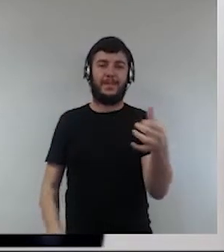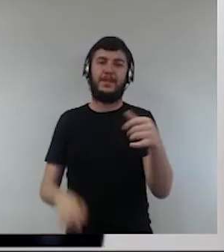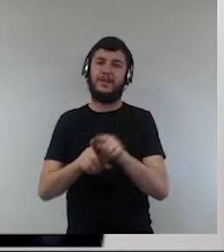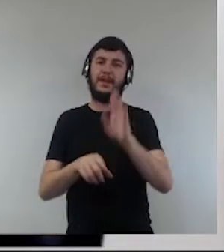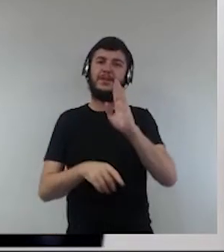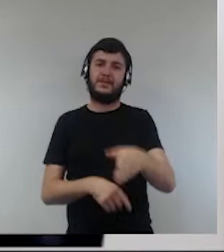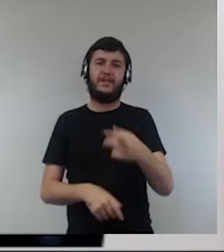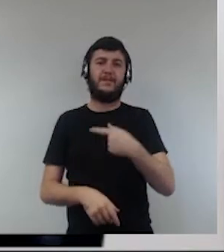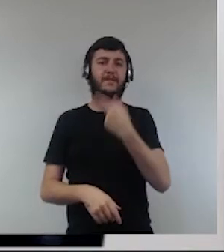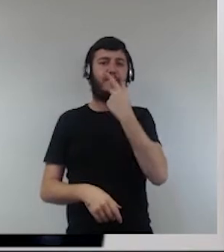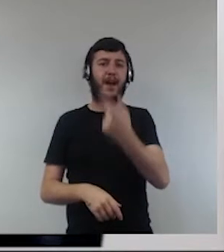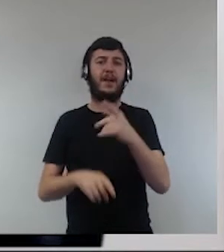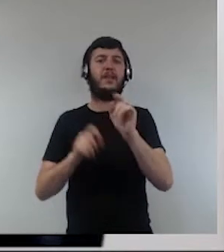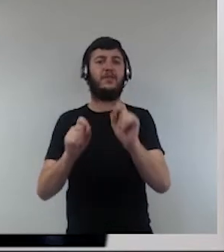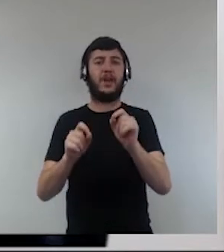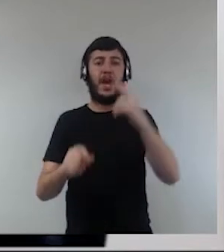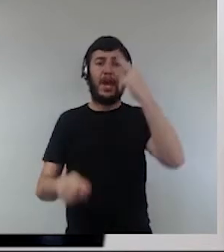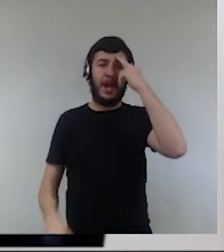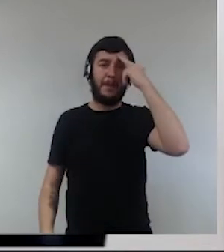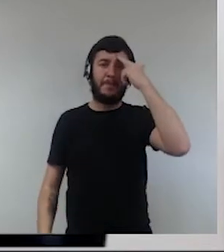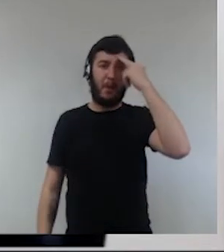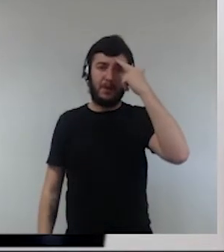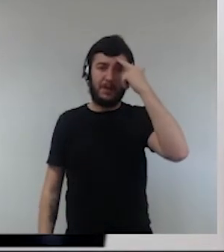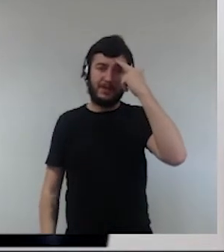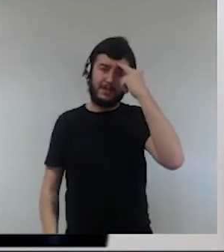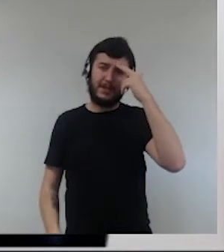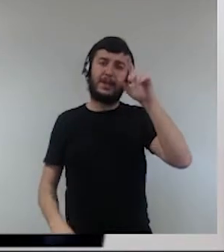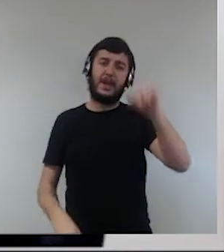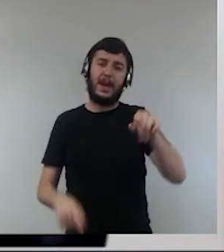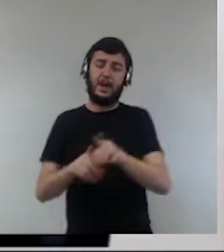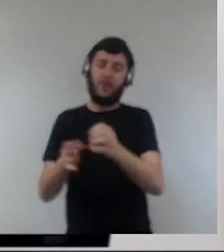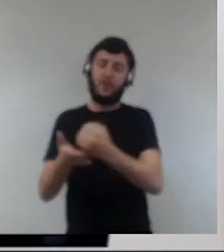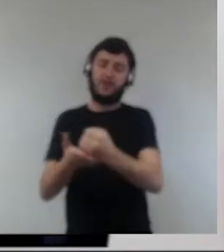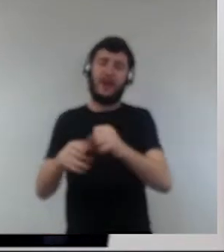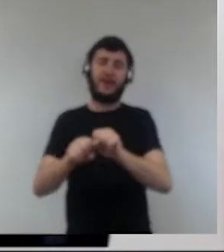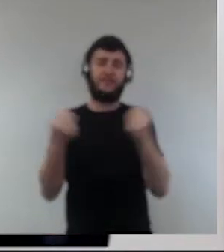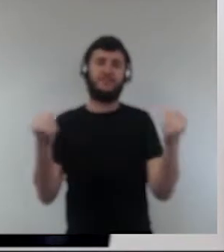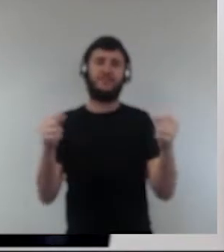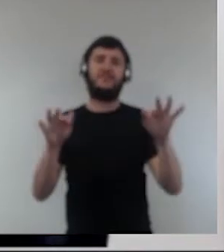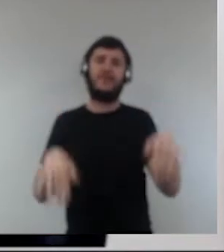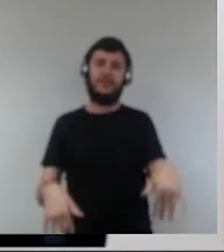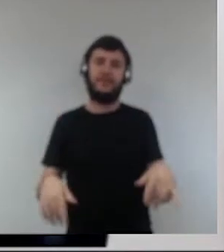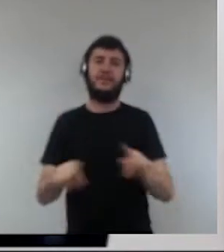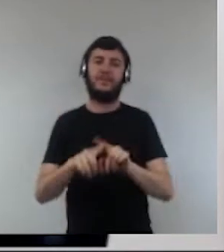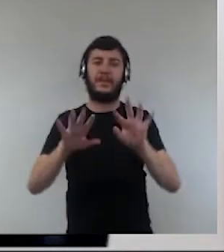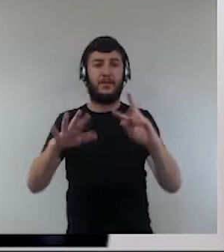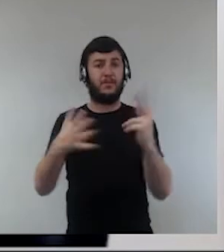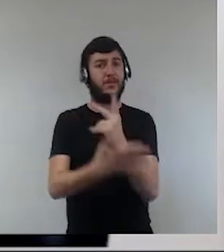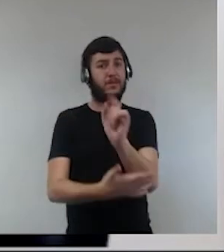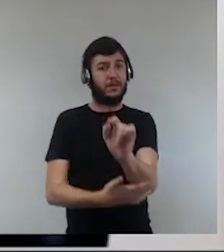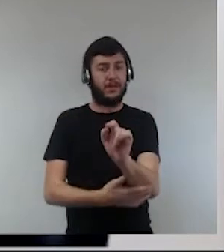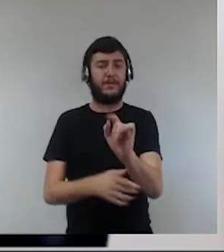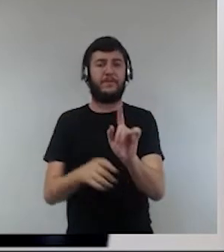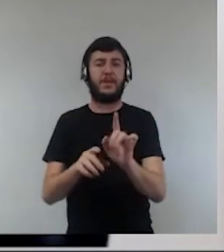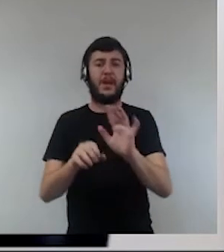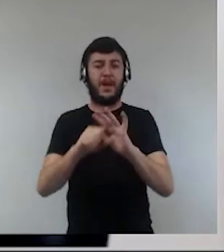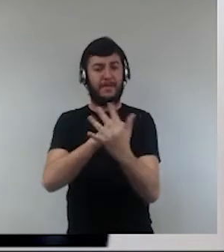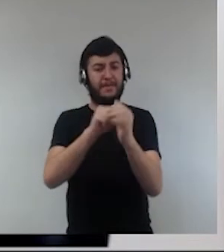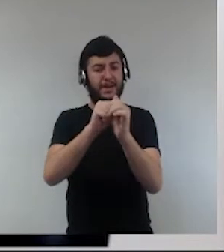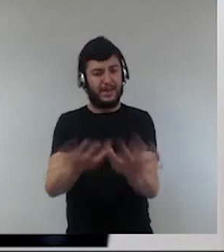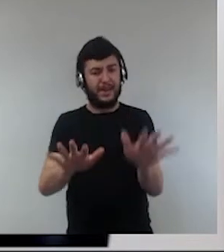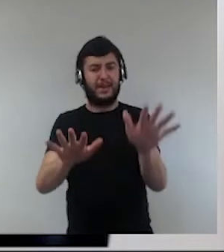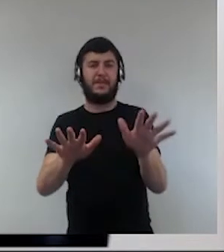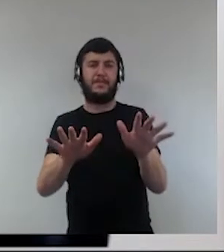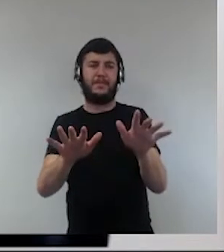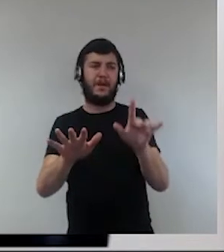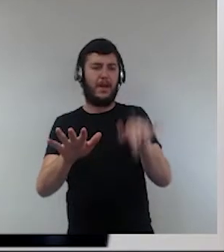que ensejam o uso da ação rescisória. A questão pandêmica não seria fundamento para